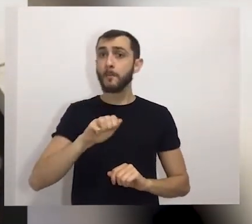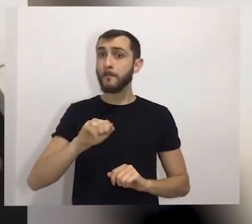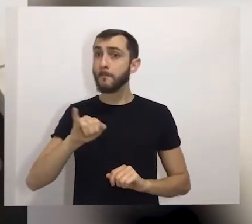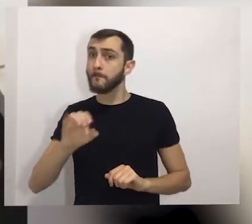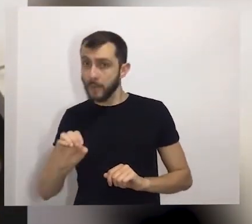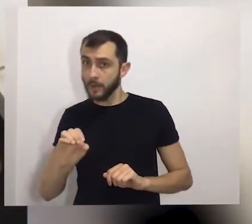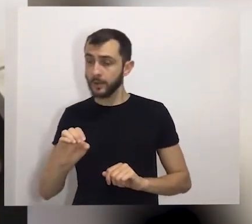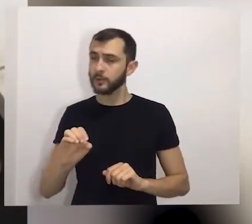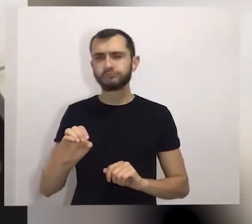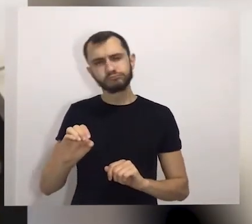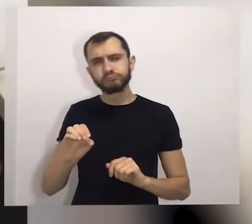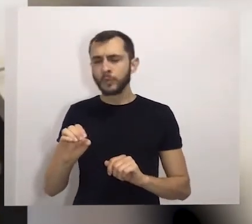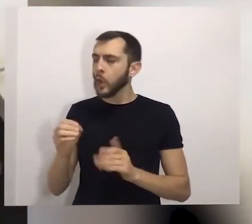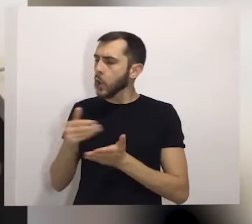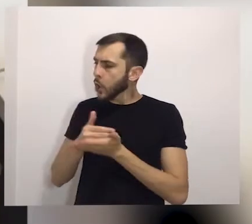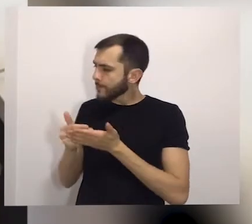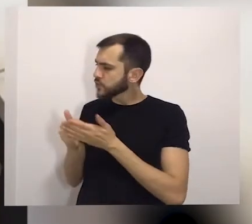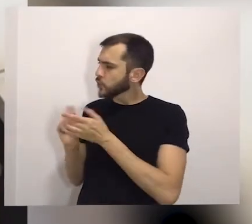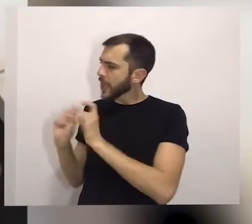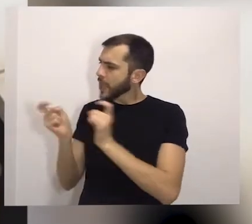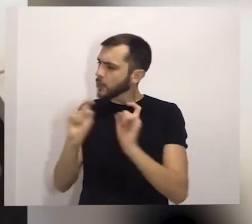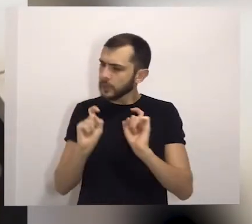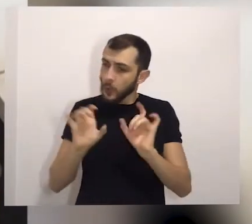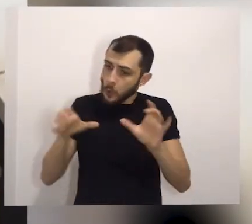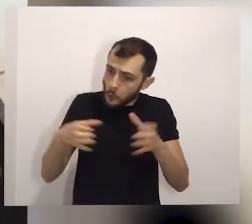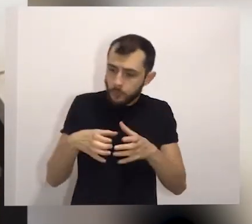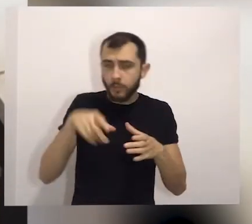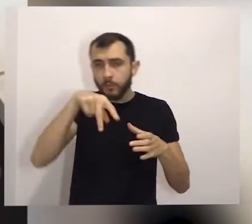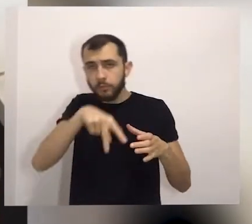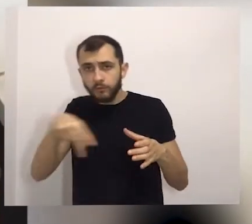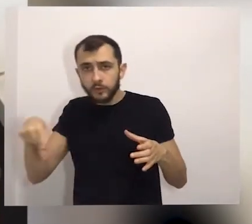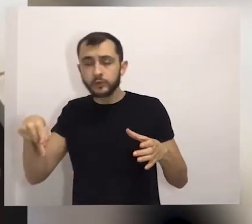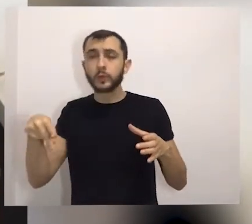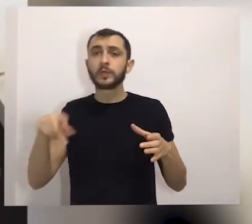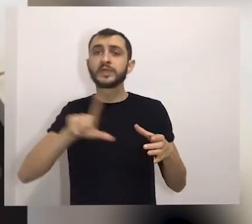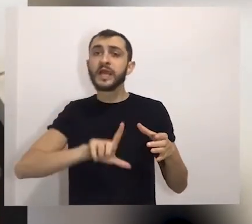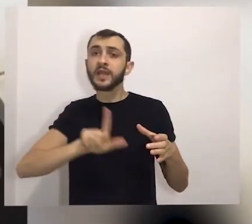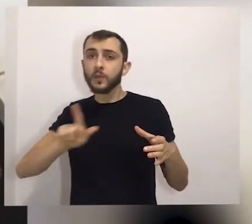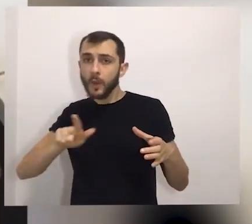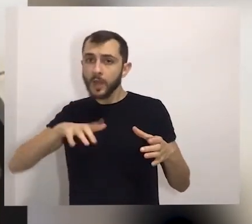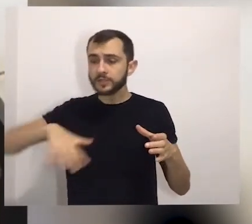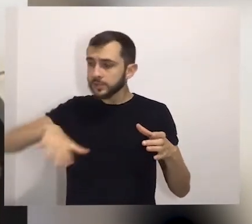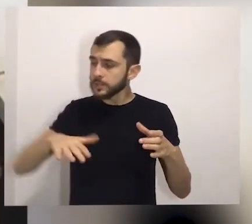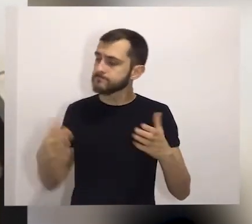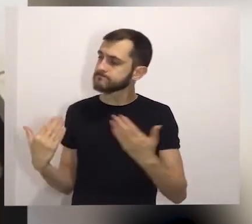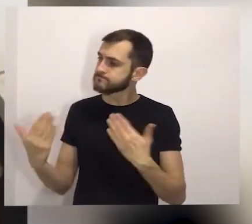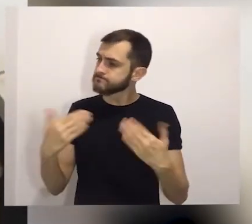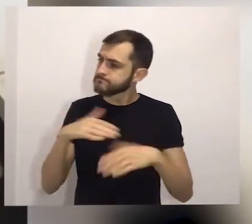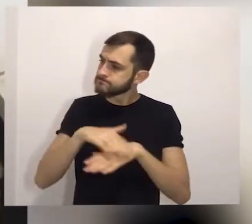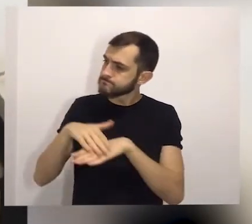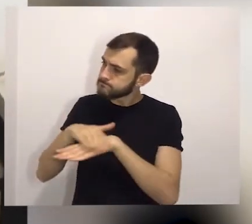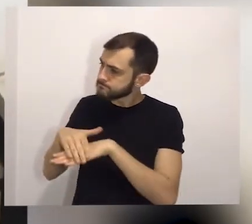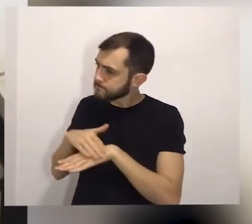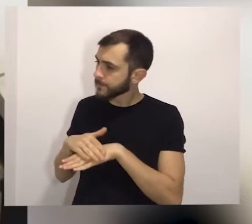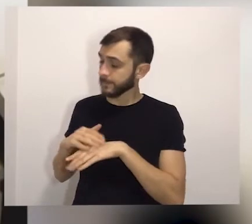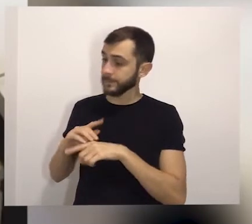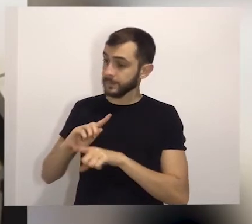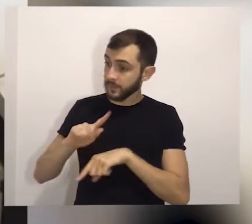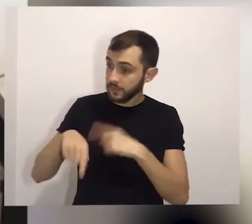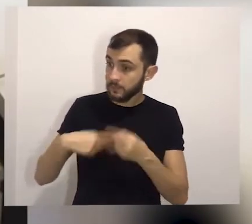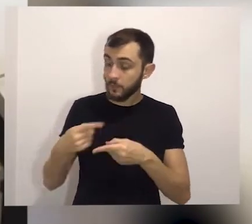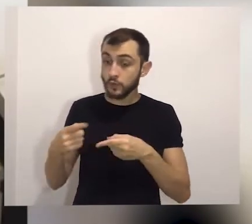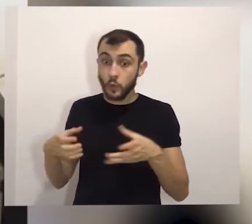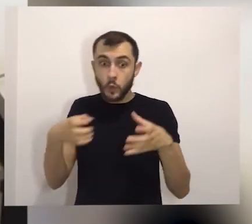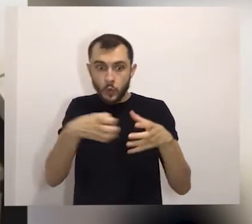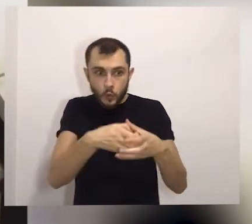inicialmente participamos de reuniões com todos os professores assessores da área de linguagens e, posteriormente,